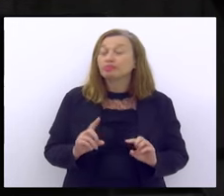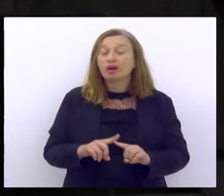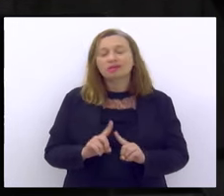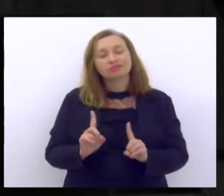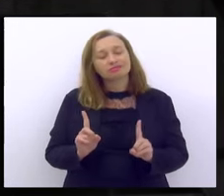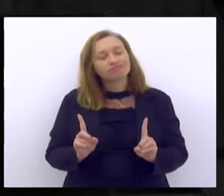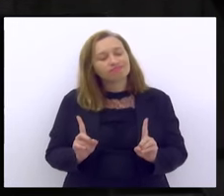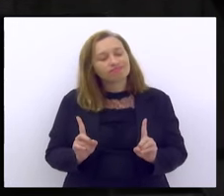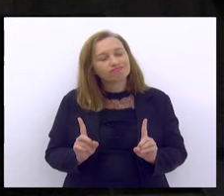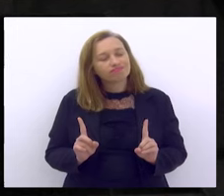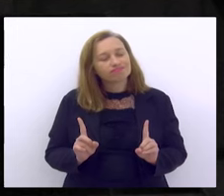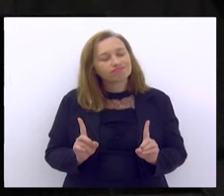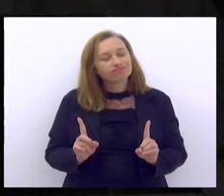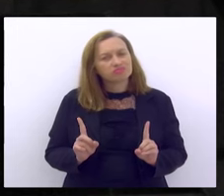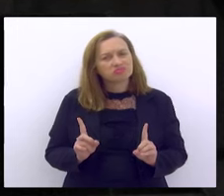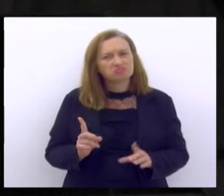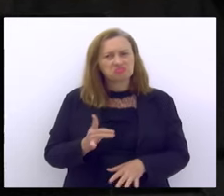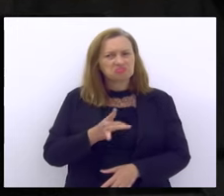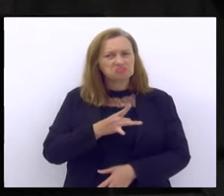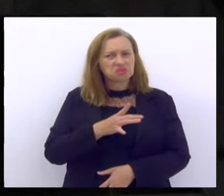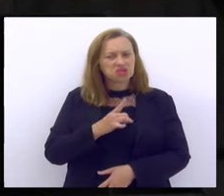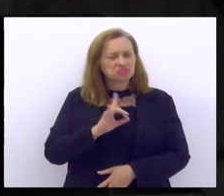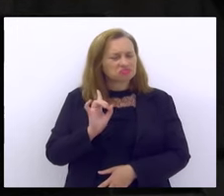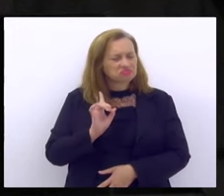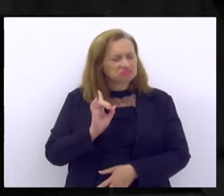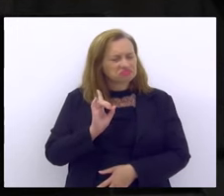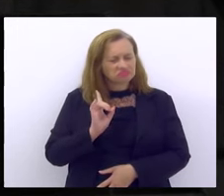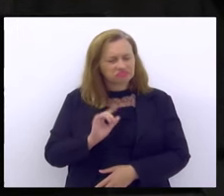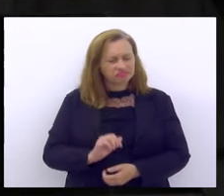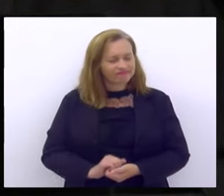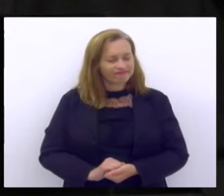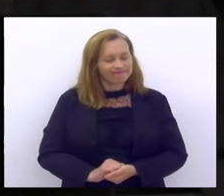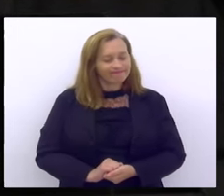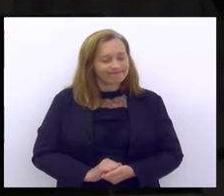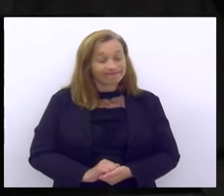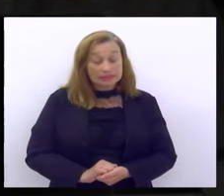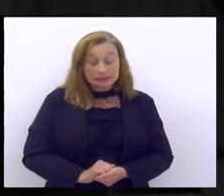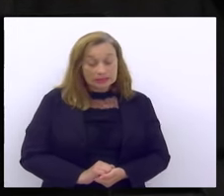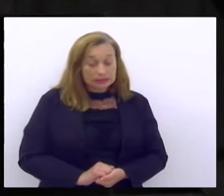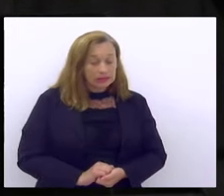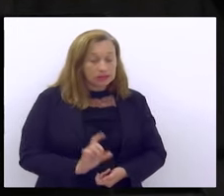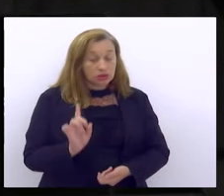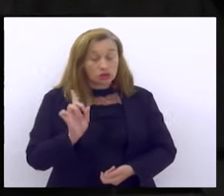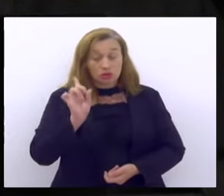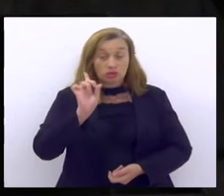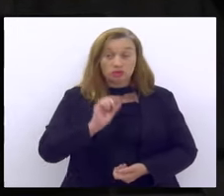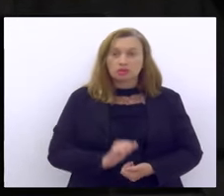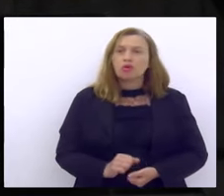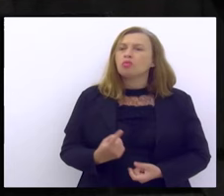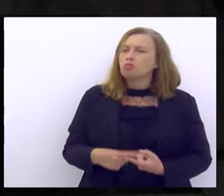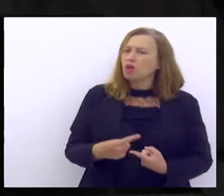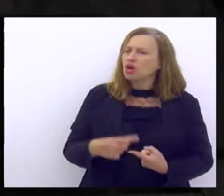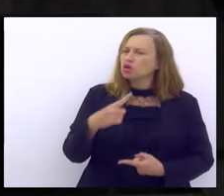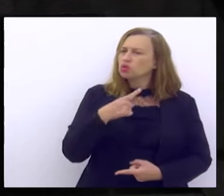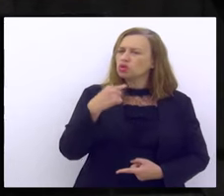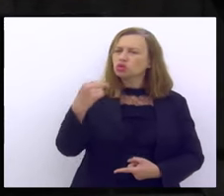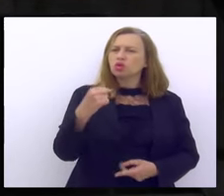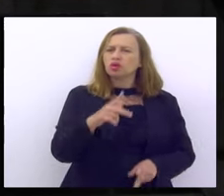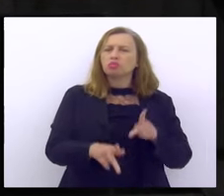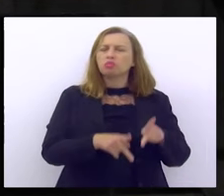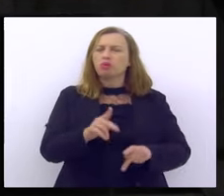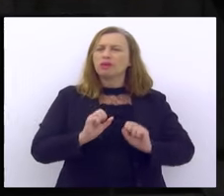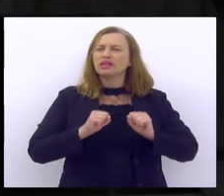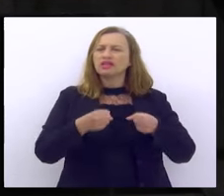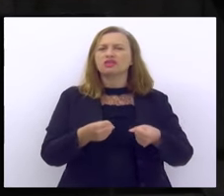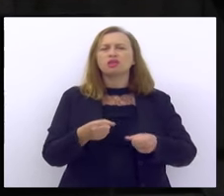Mas nós não nos intimidamos, não nos intimidamos, porque nós fomos eleitos para defender